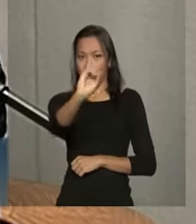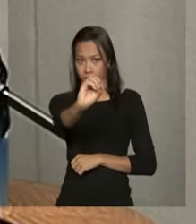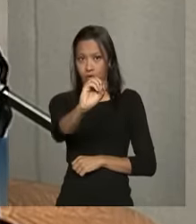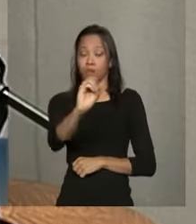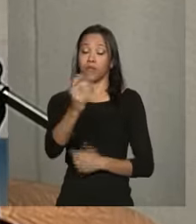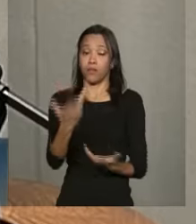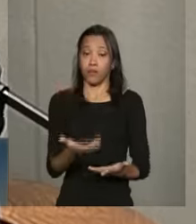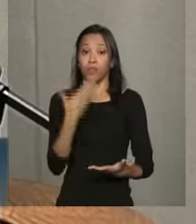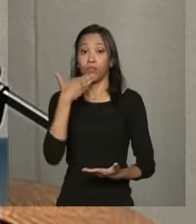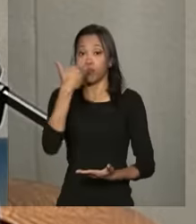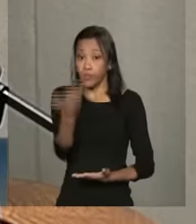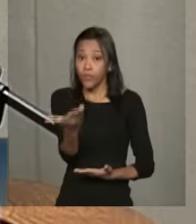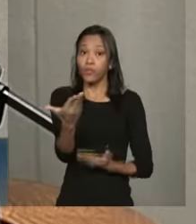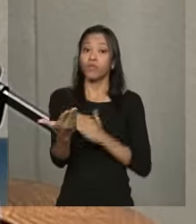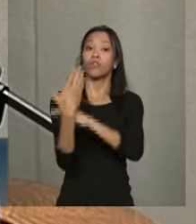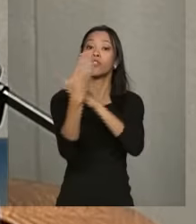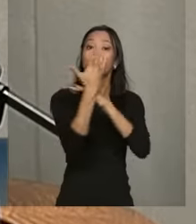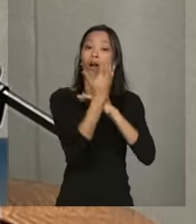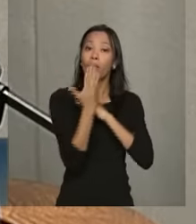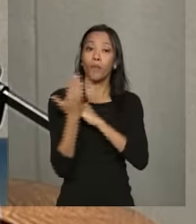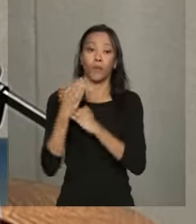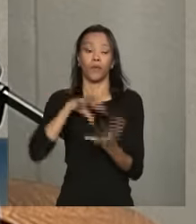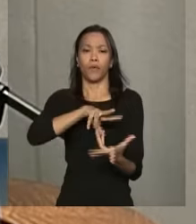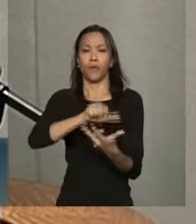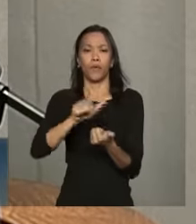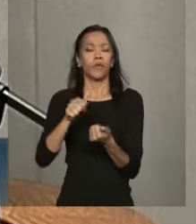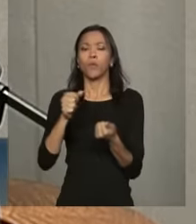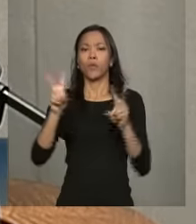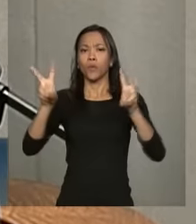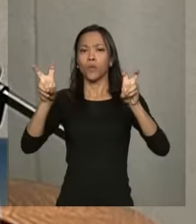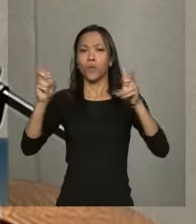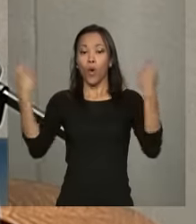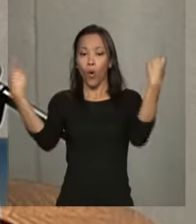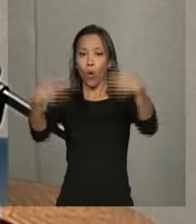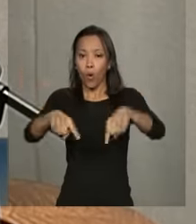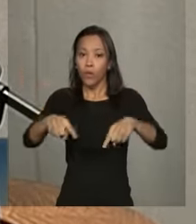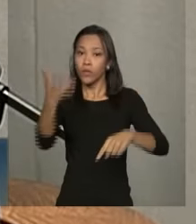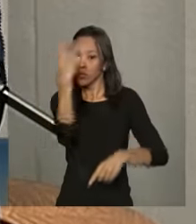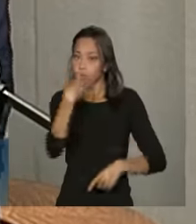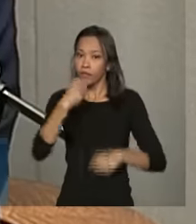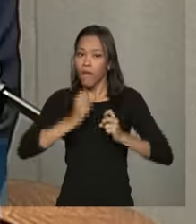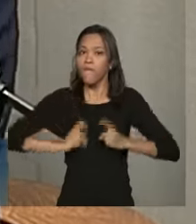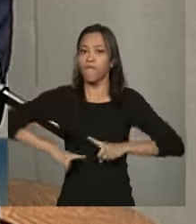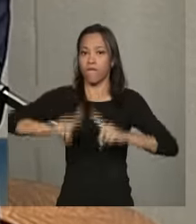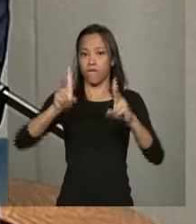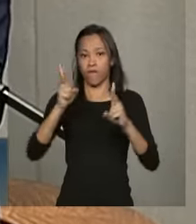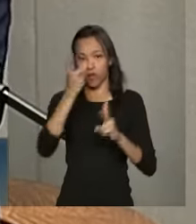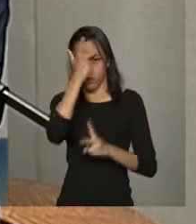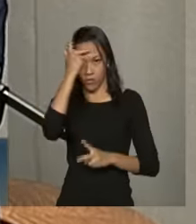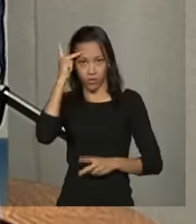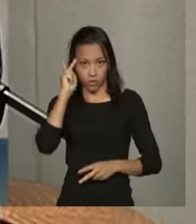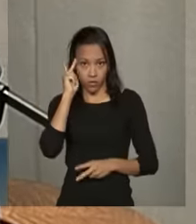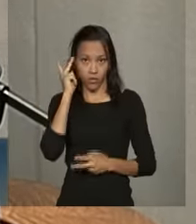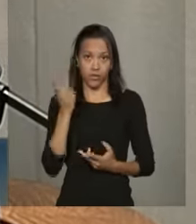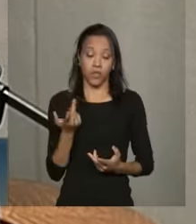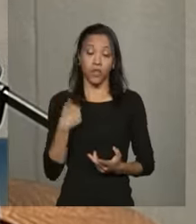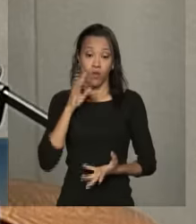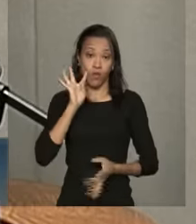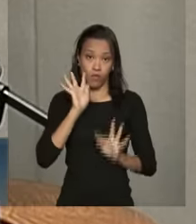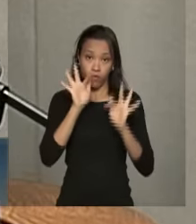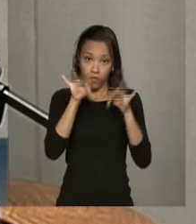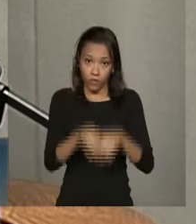Internacional na área de enfrentamento ao tráfico de pessoas nisso concluindo nesses